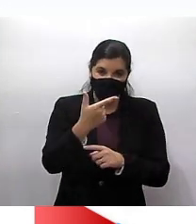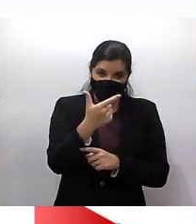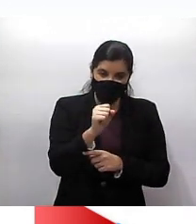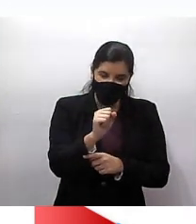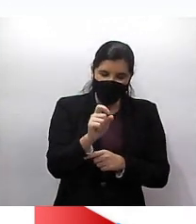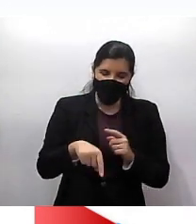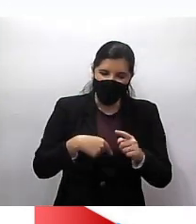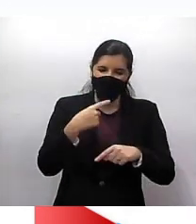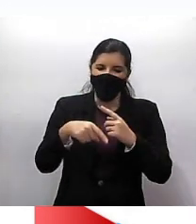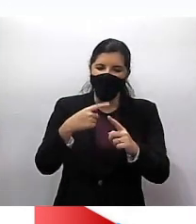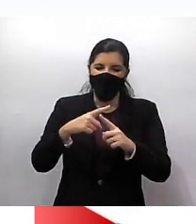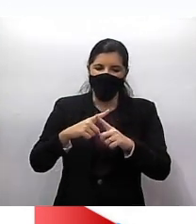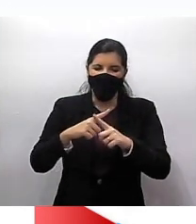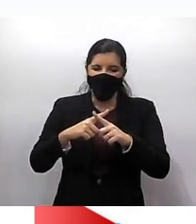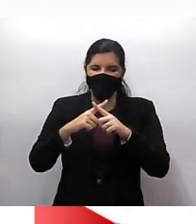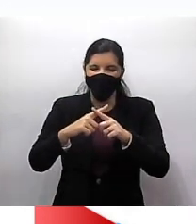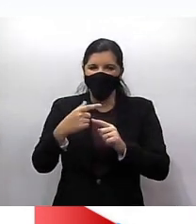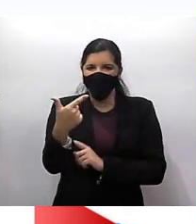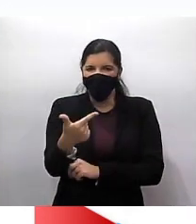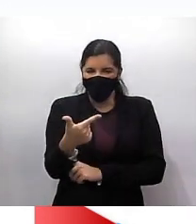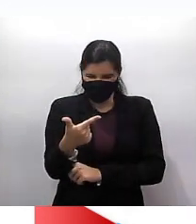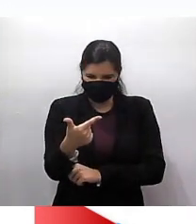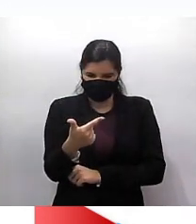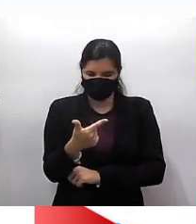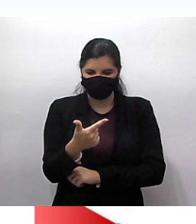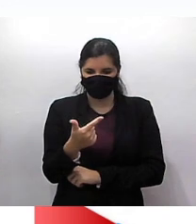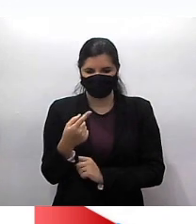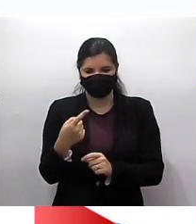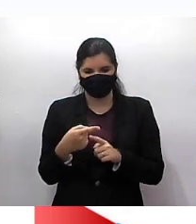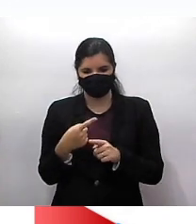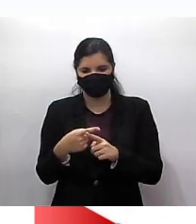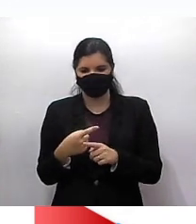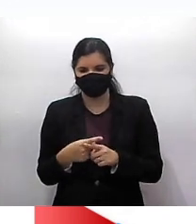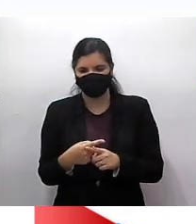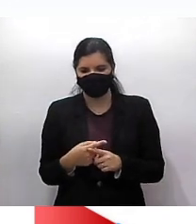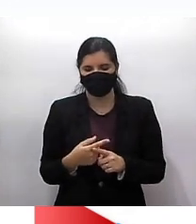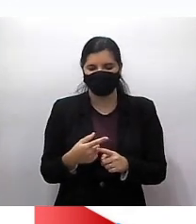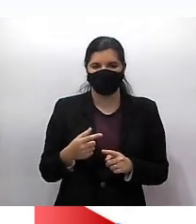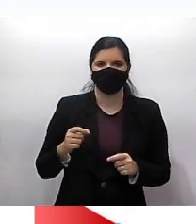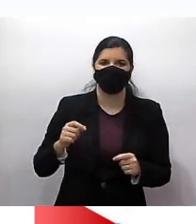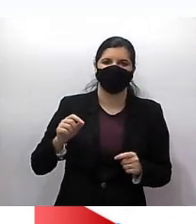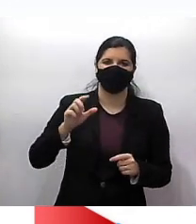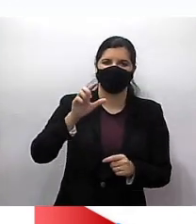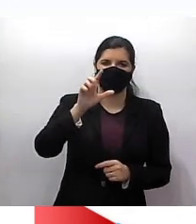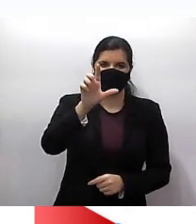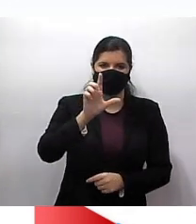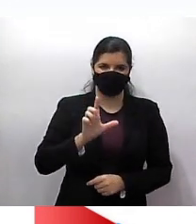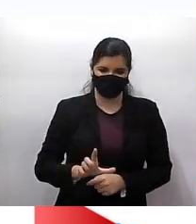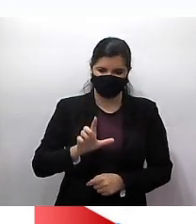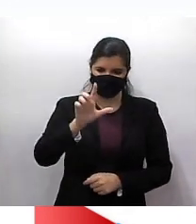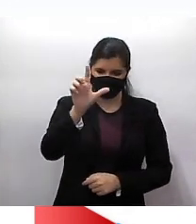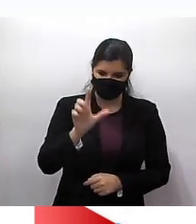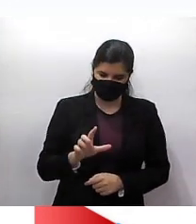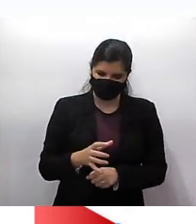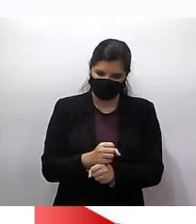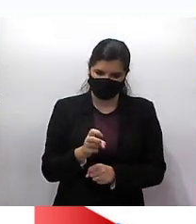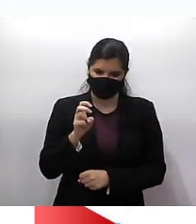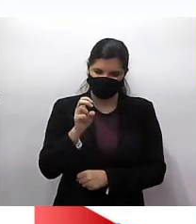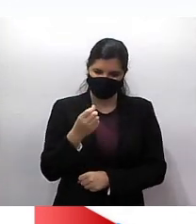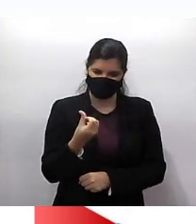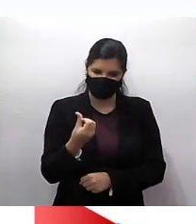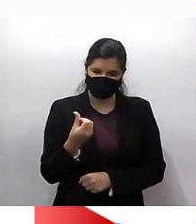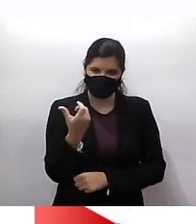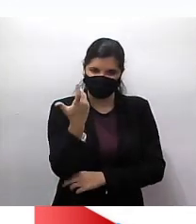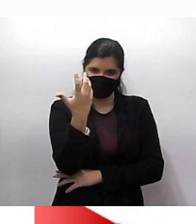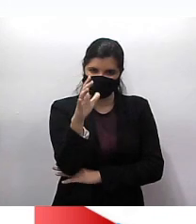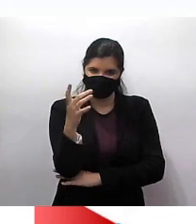vou multiplicar 28 vezes 2, porque são dois lados paralelos aí, e eu vou ter 56 pés